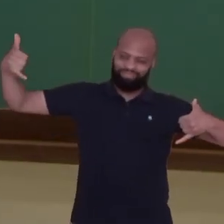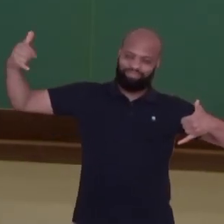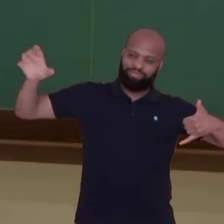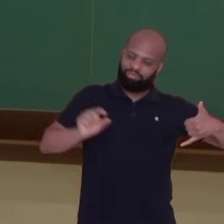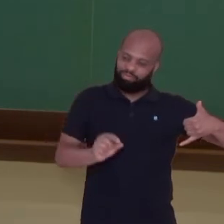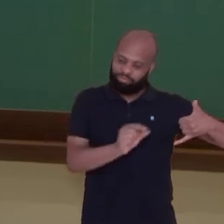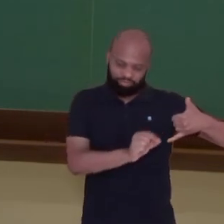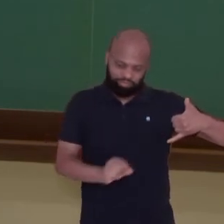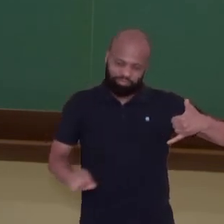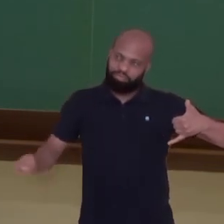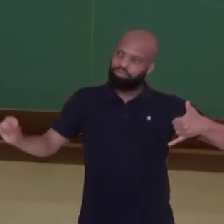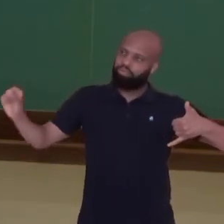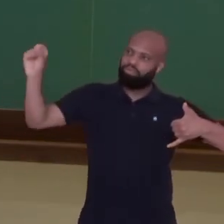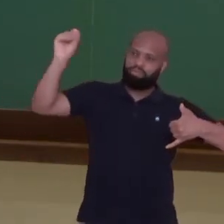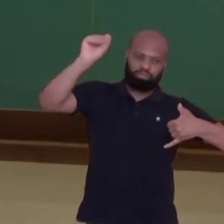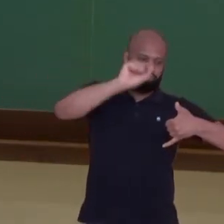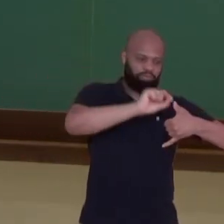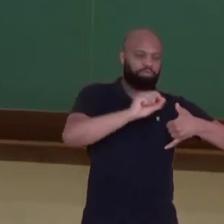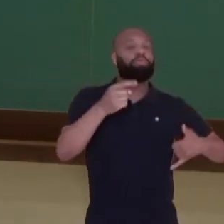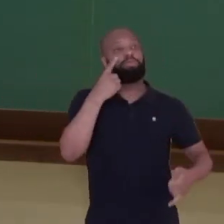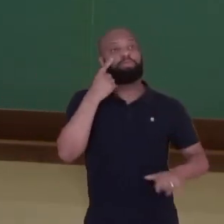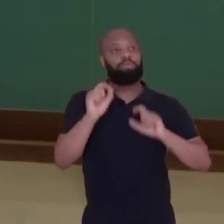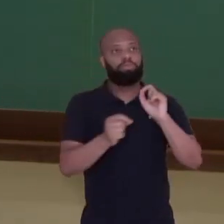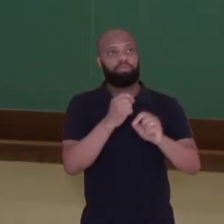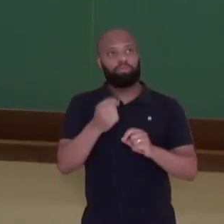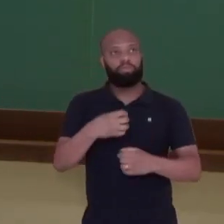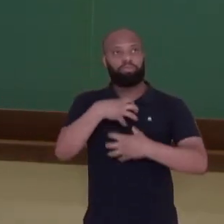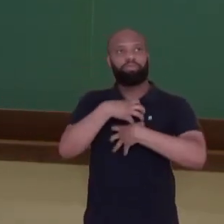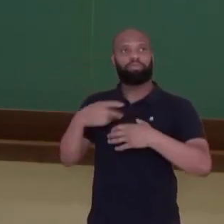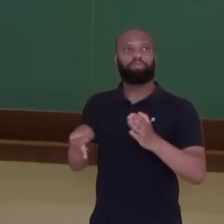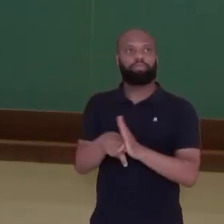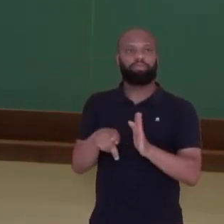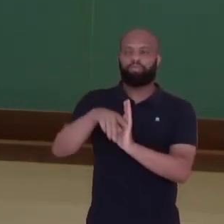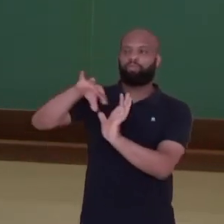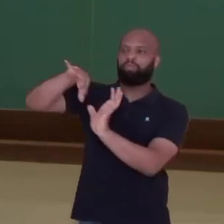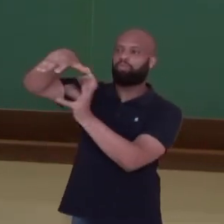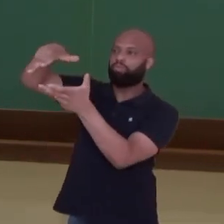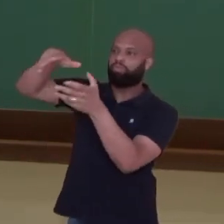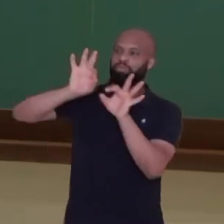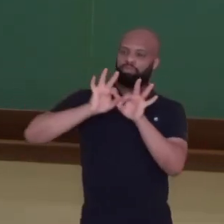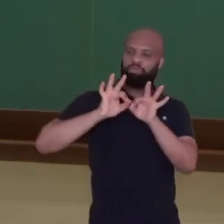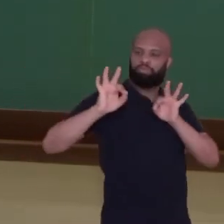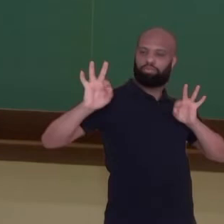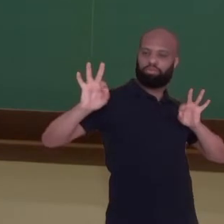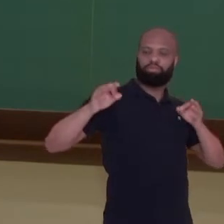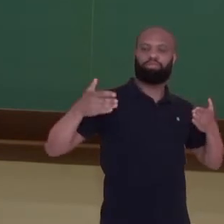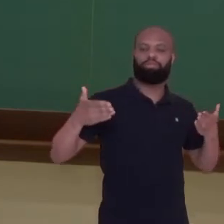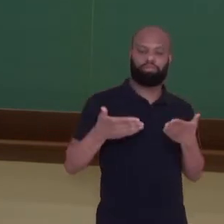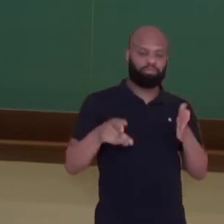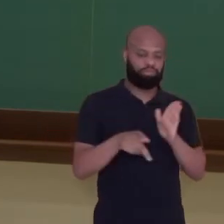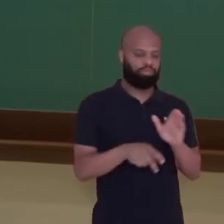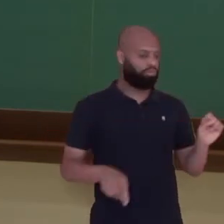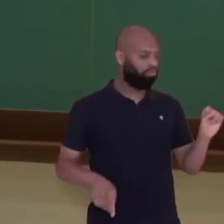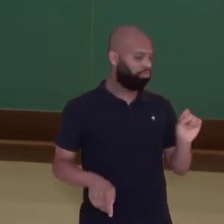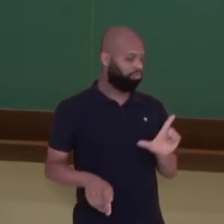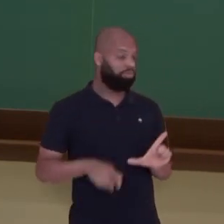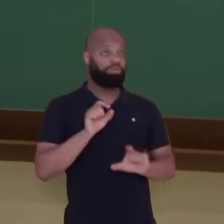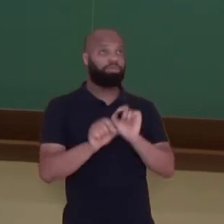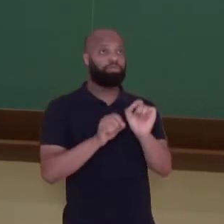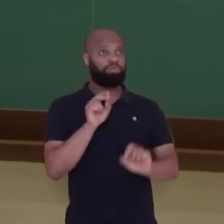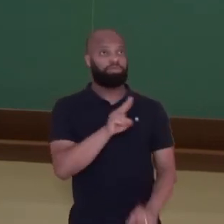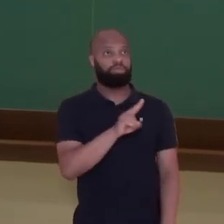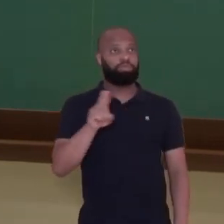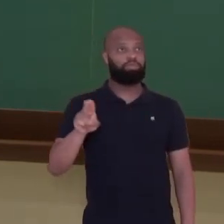o movimento. E perceba como a Terra está longe, afastada do Sol. Nós chamamos